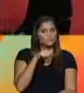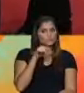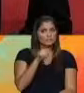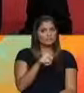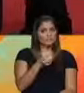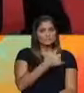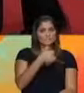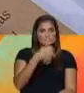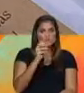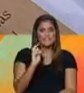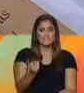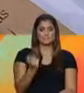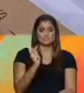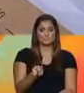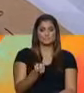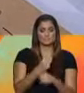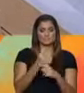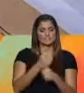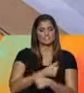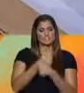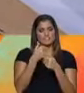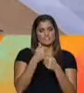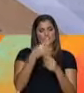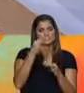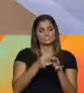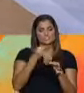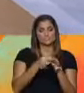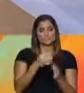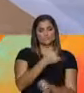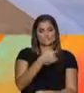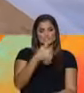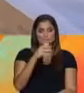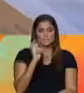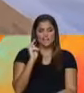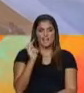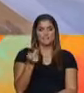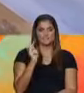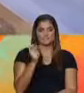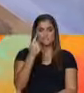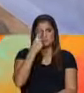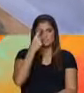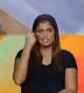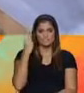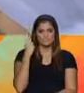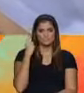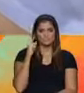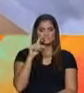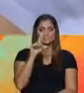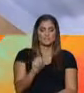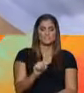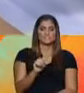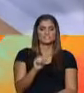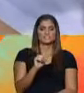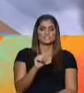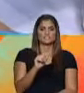como 250 anos, porque a cidade celebrou os seus 250 anos no ano passado. É também, faz